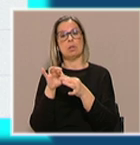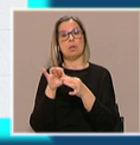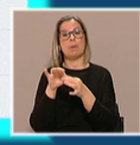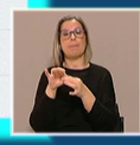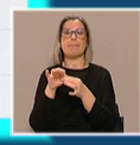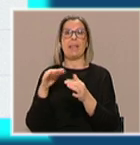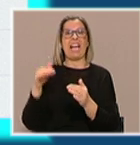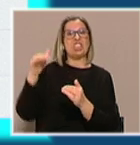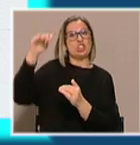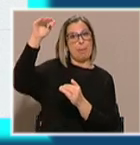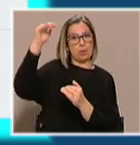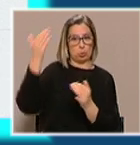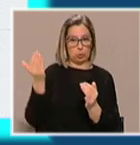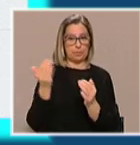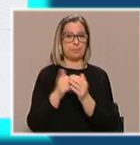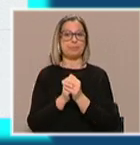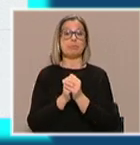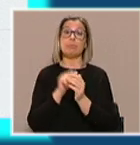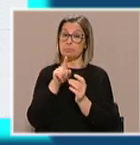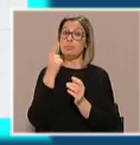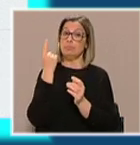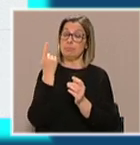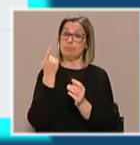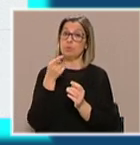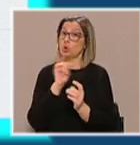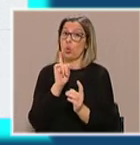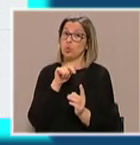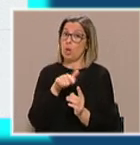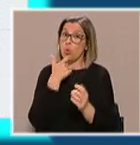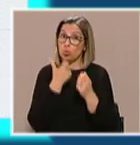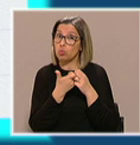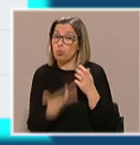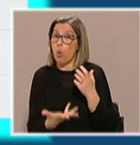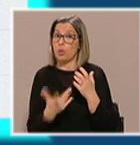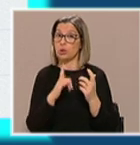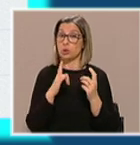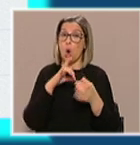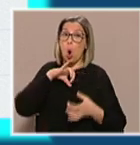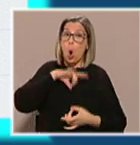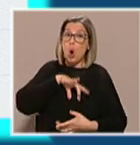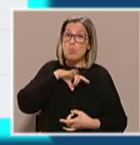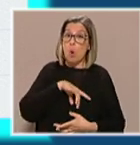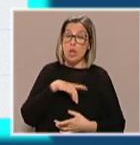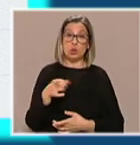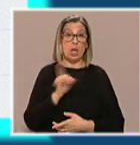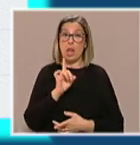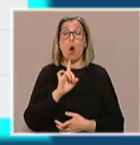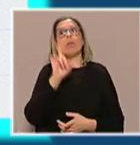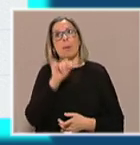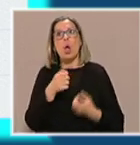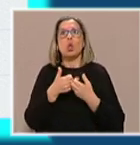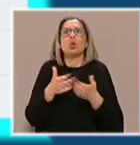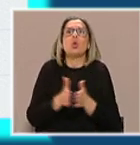do nosso crescimento. Atenção, mais uma vez, que não estão aqui todas as hormonas das glândulas, nem todas as glândulas, que